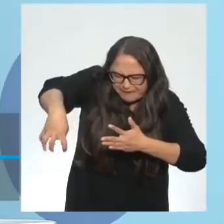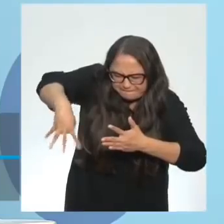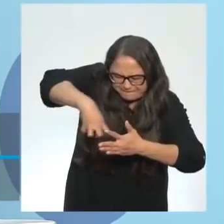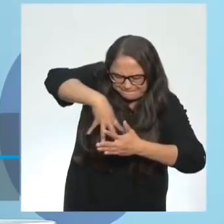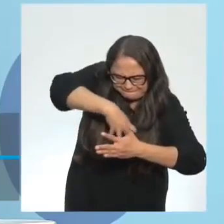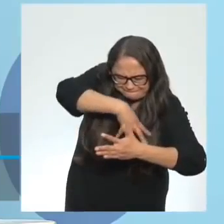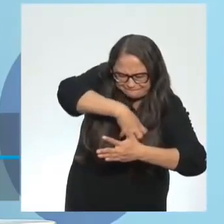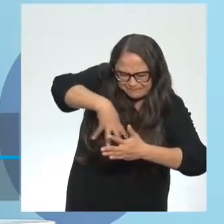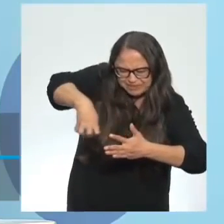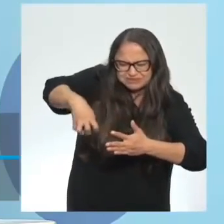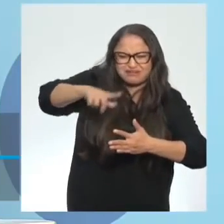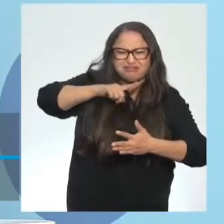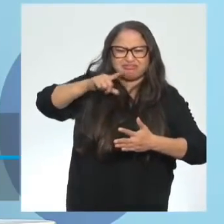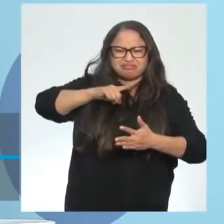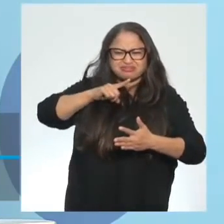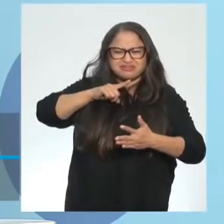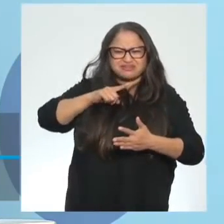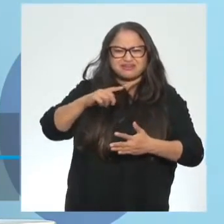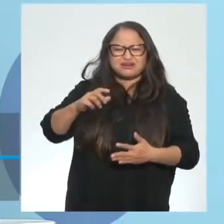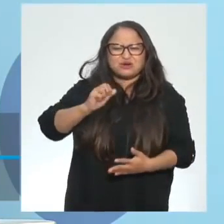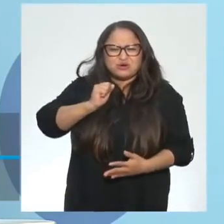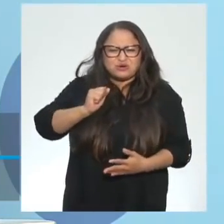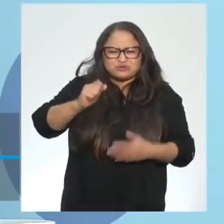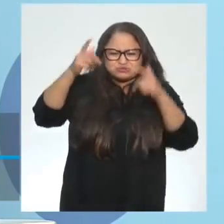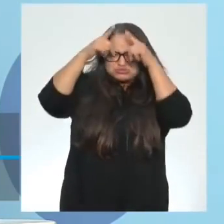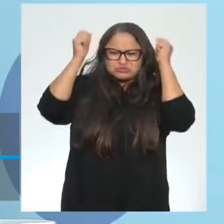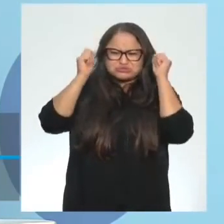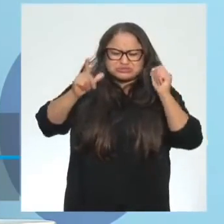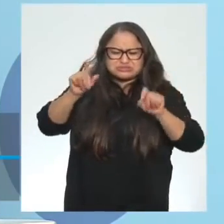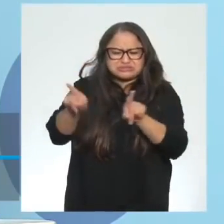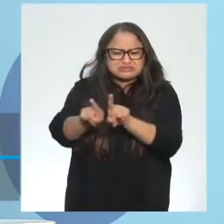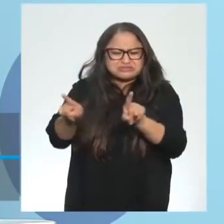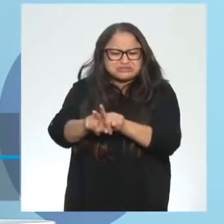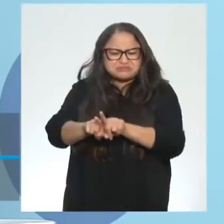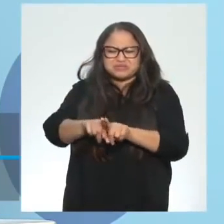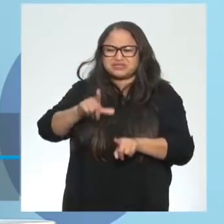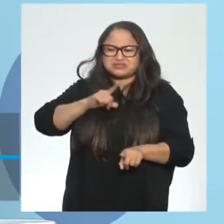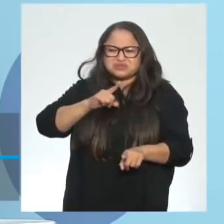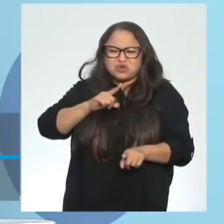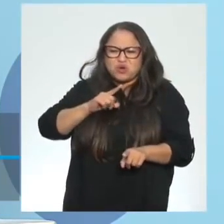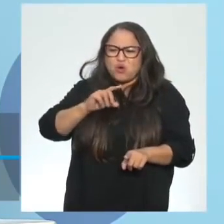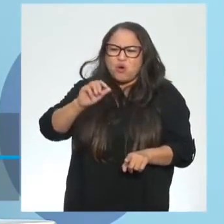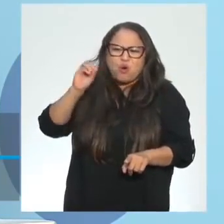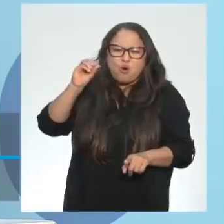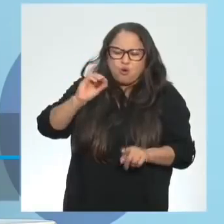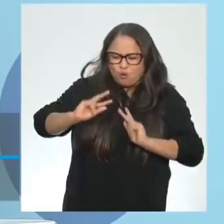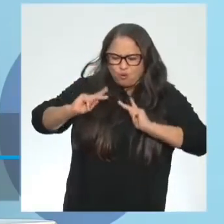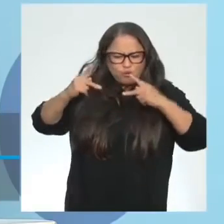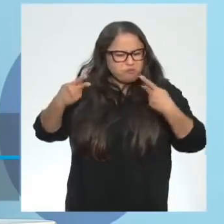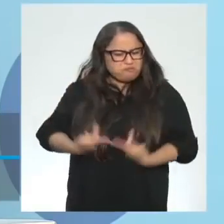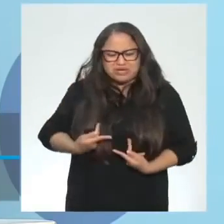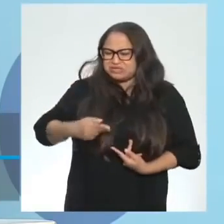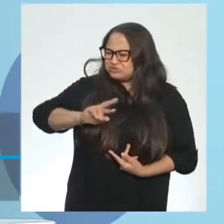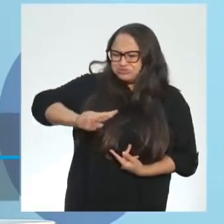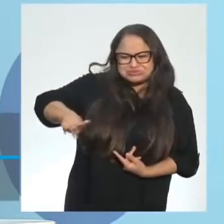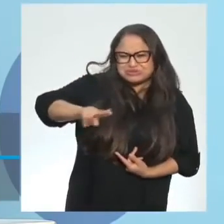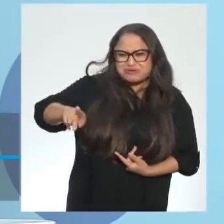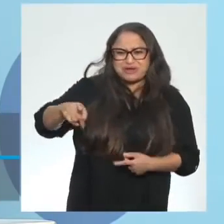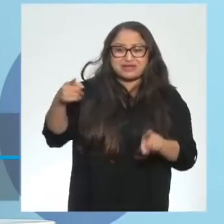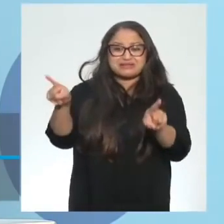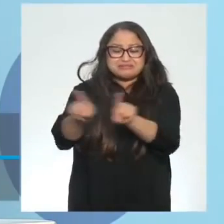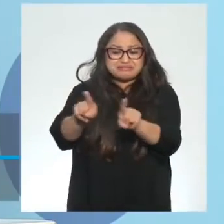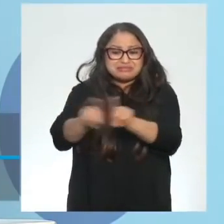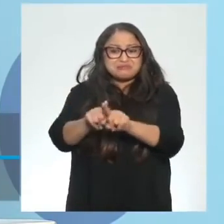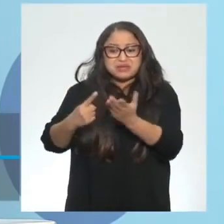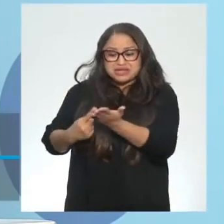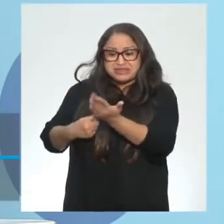desumanizantes, né? Tanto o soldado aliado como o inimigo são desumanizados, até pela questão da tecnologia